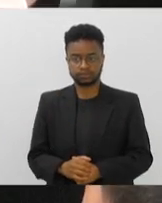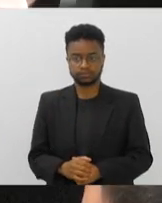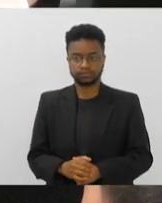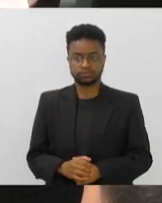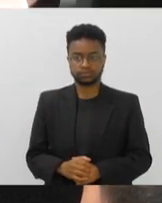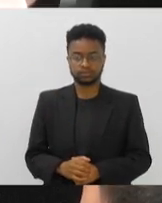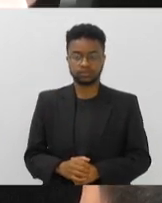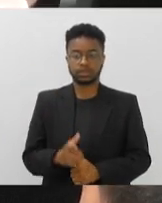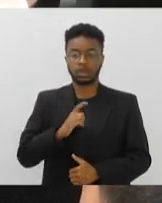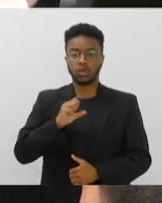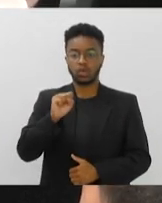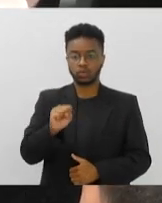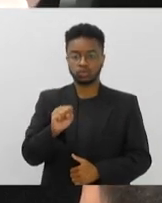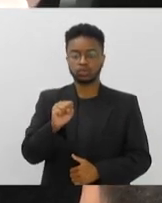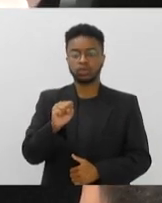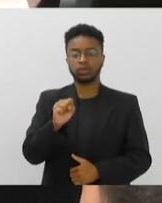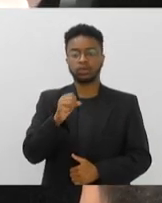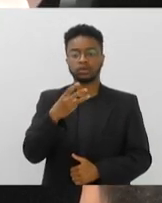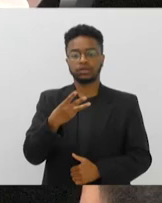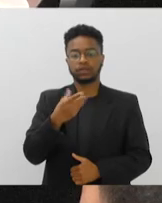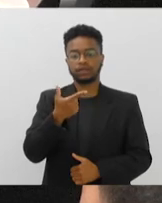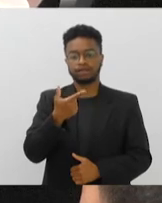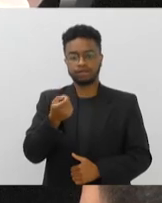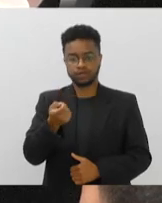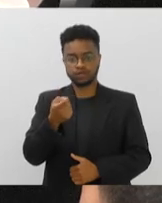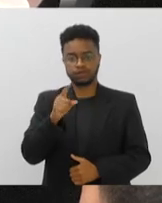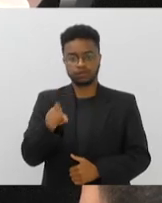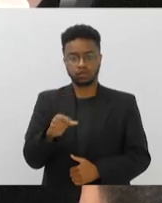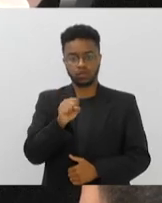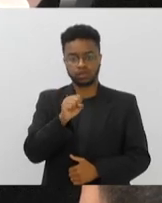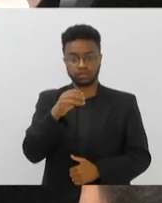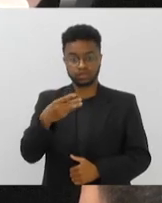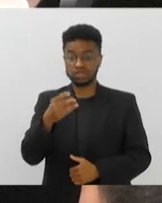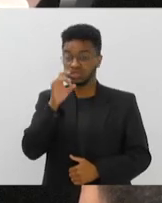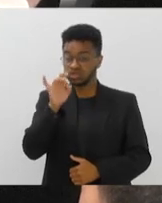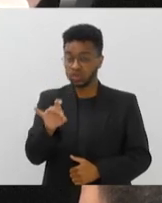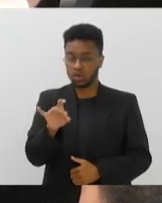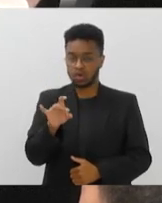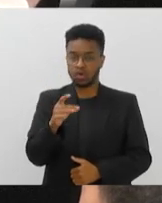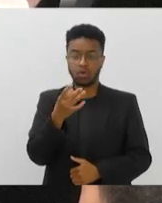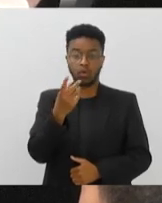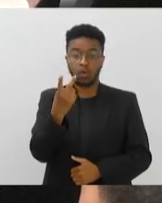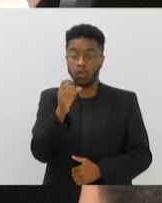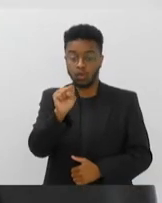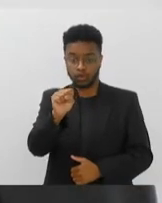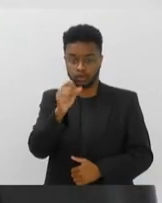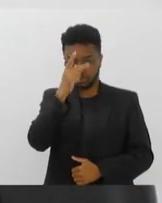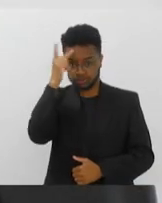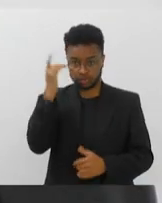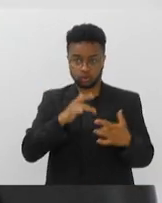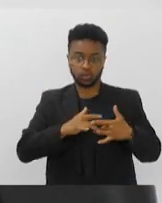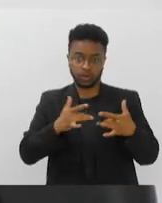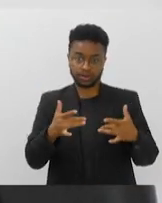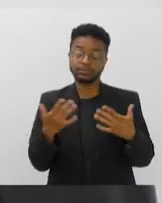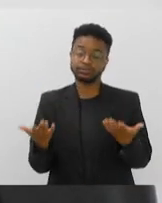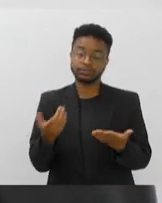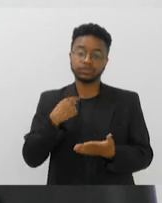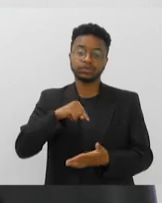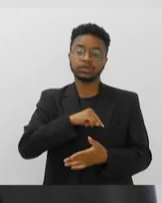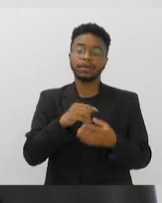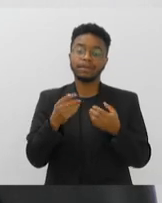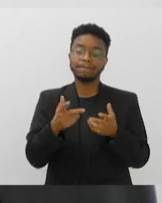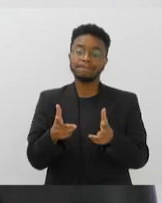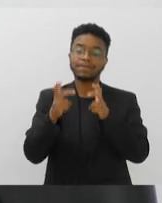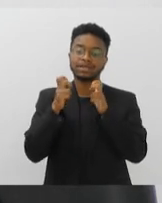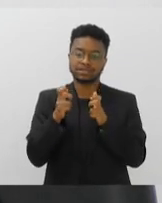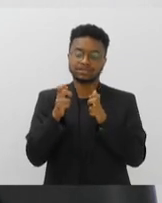R 8320 83 somente oito doadores então assim a gente vê a de